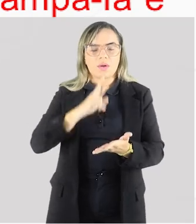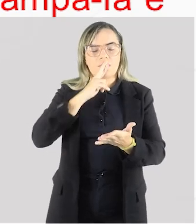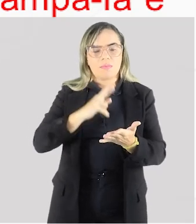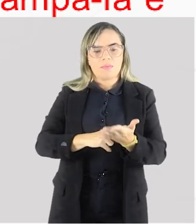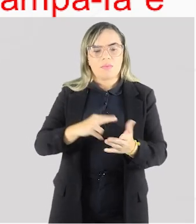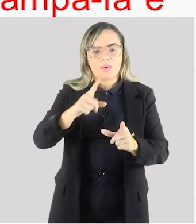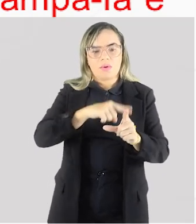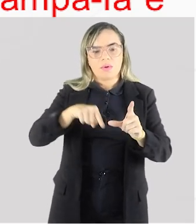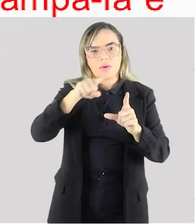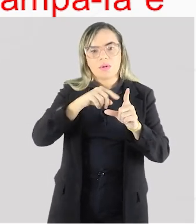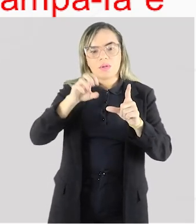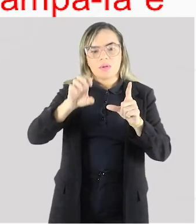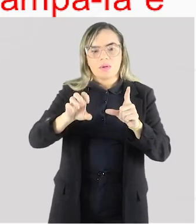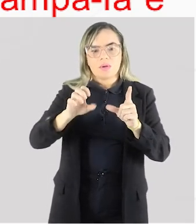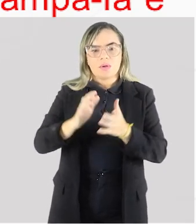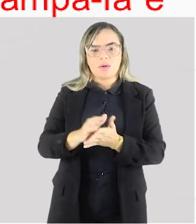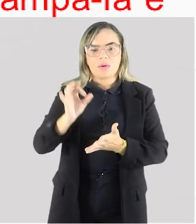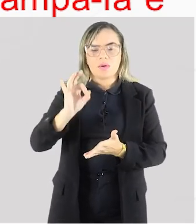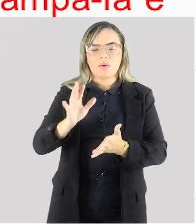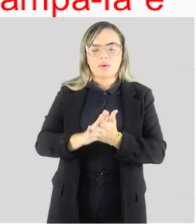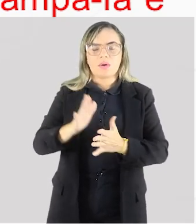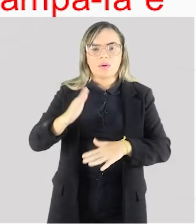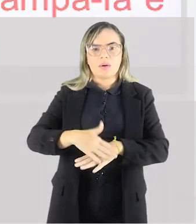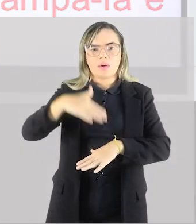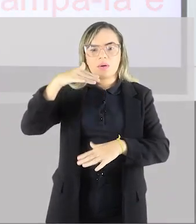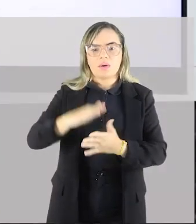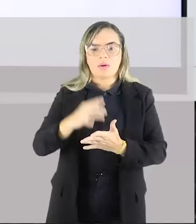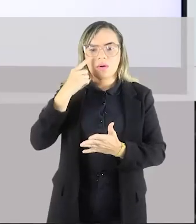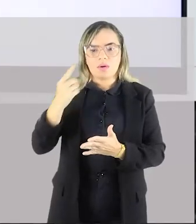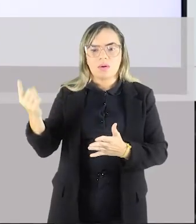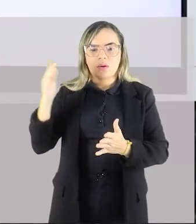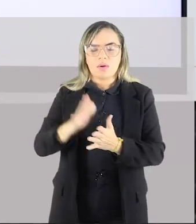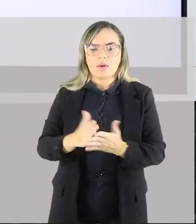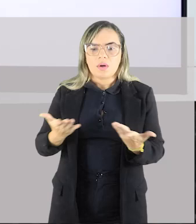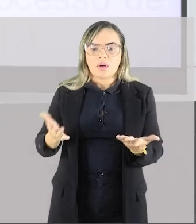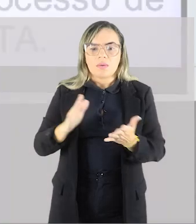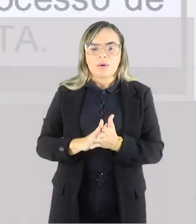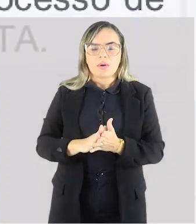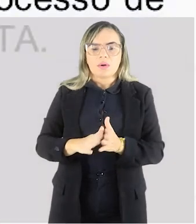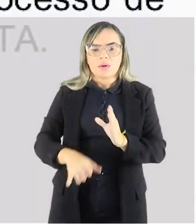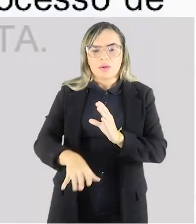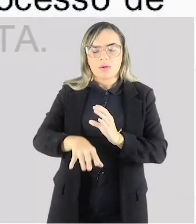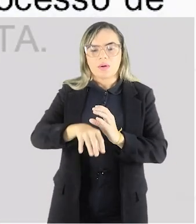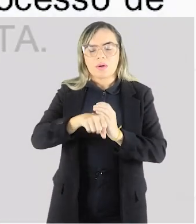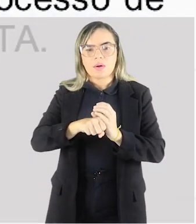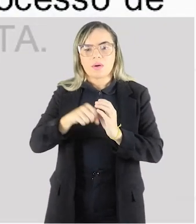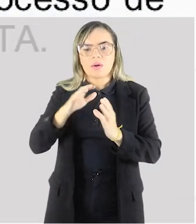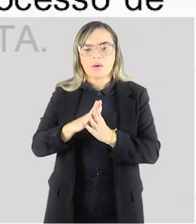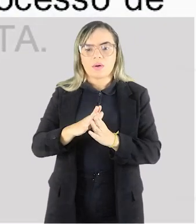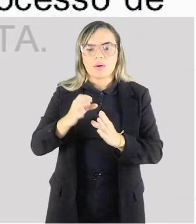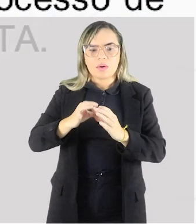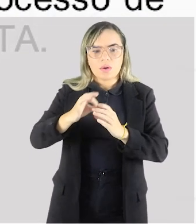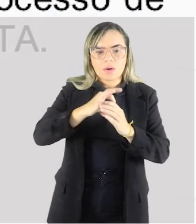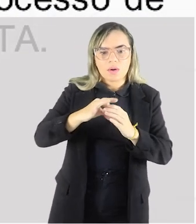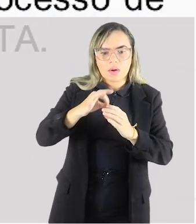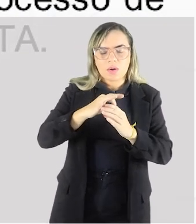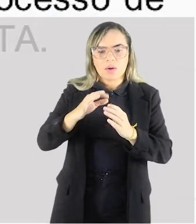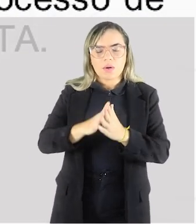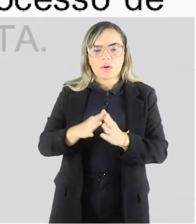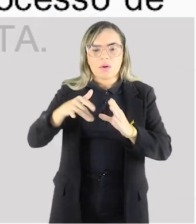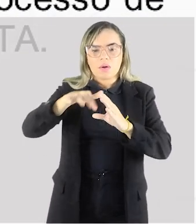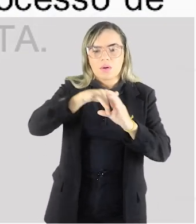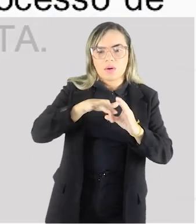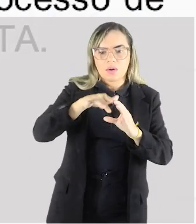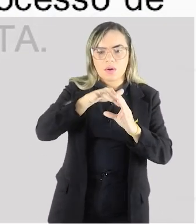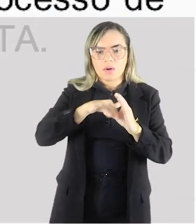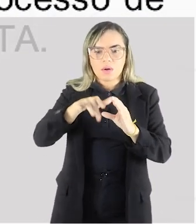a letra E, tá certo? Bora lá para mais uma, tá? Que fala o seguinte: as mitocôndrias são organelas presentes no citoplasma das